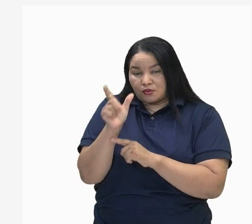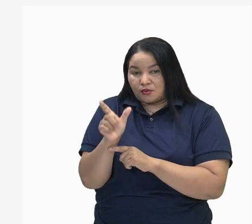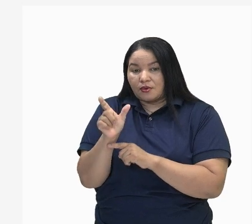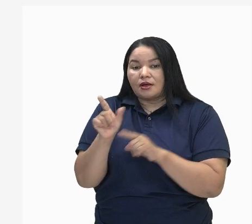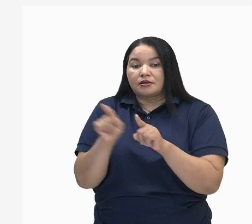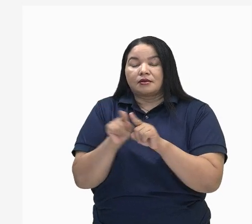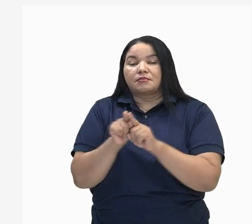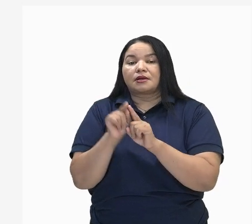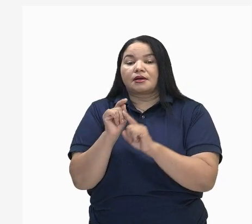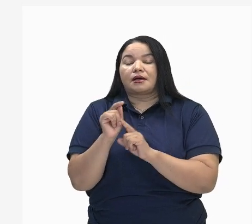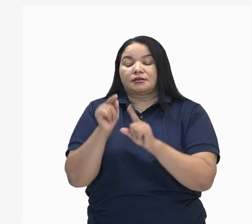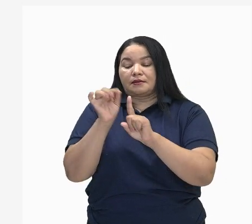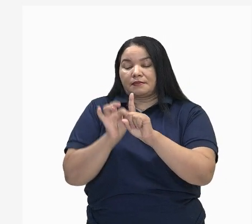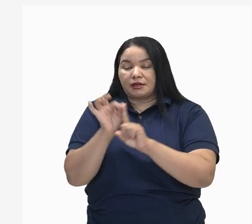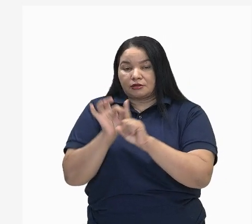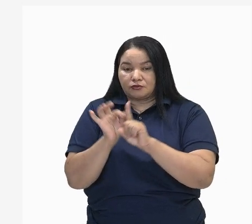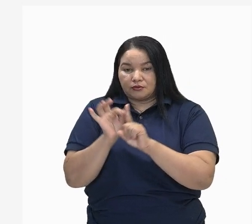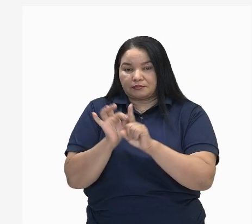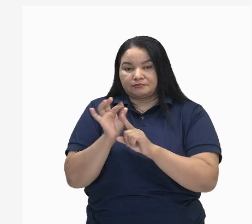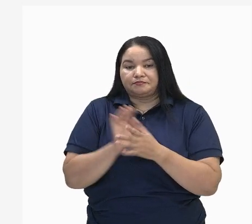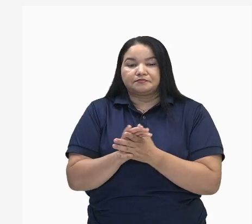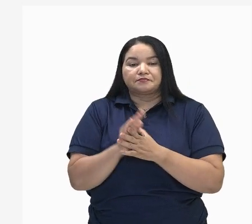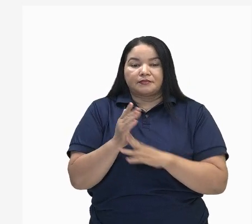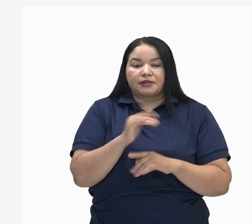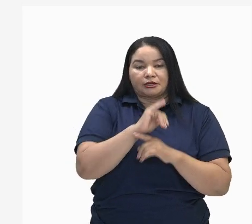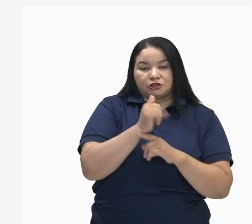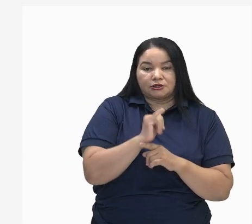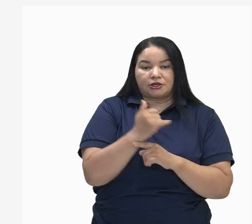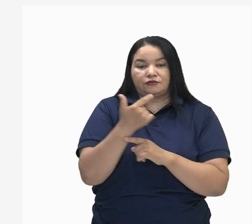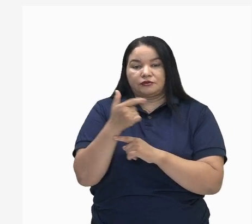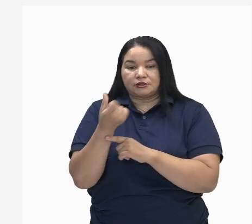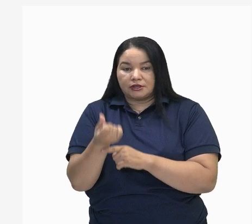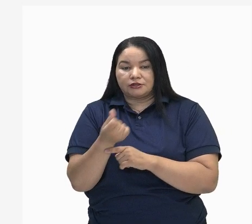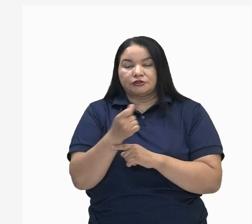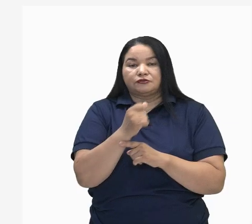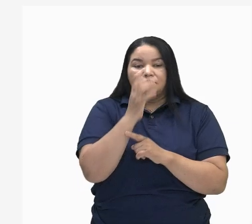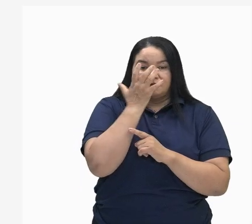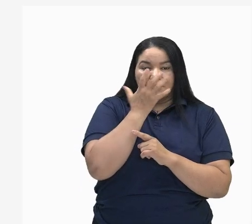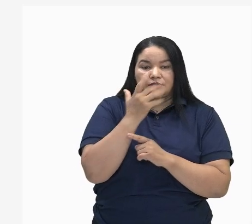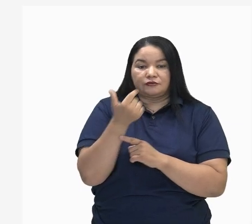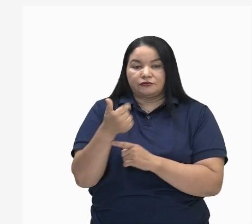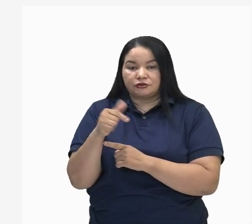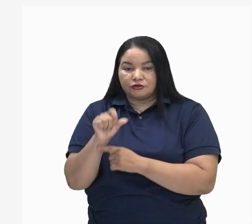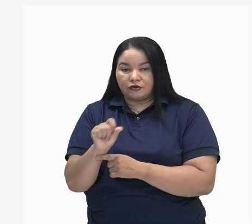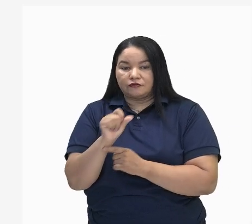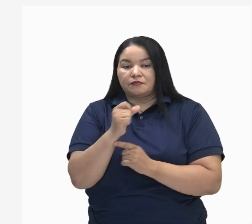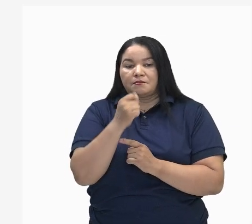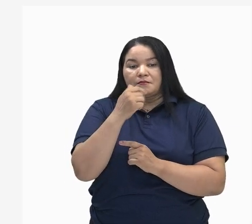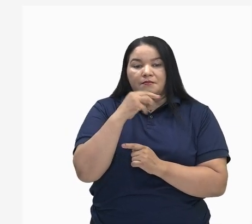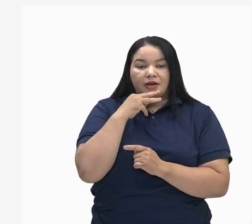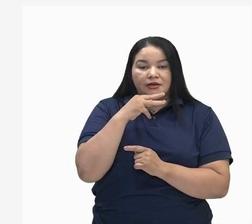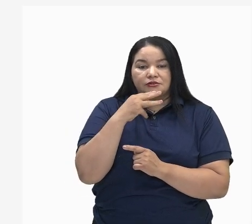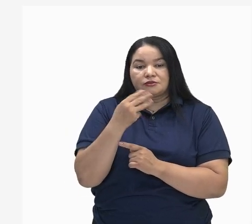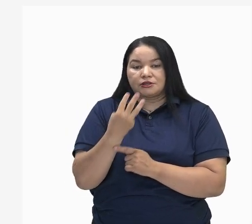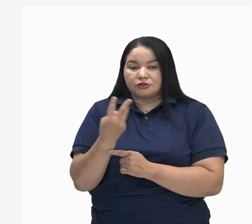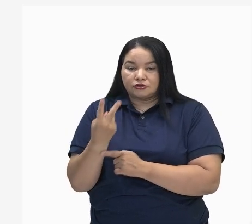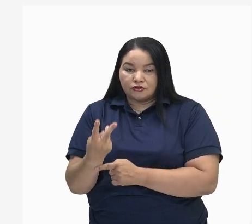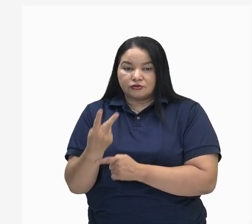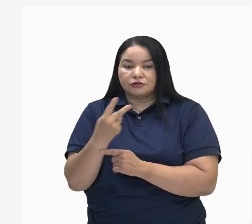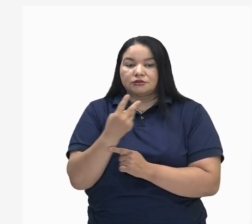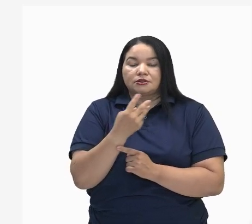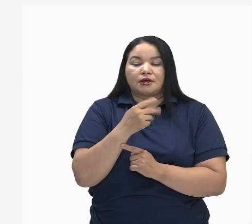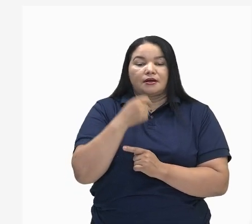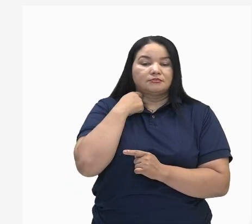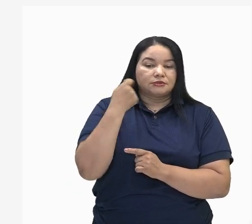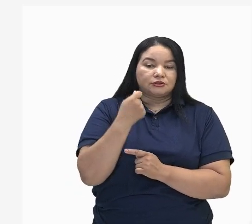média. Então, observe que em janeiro foi 26, em fevereiro foi 29, em março 32, em abril 30,